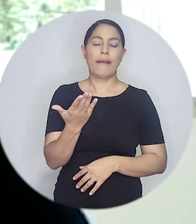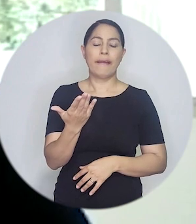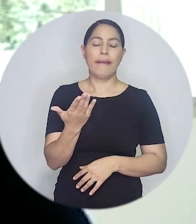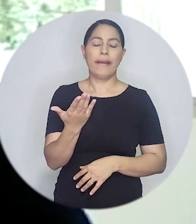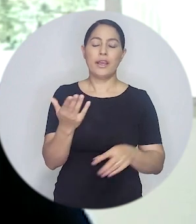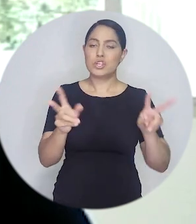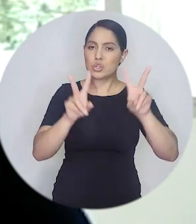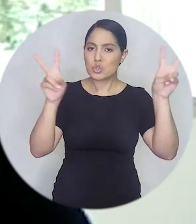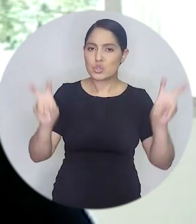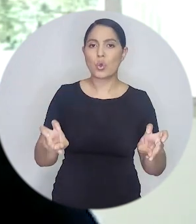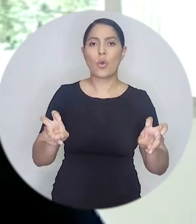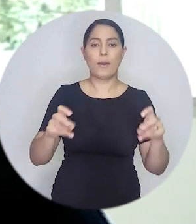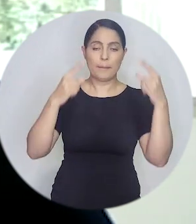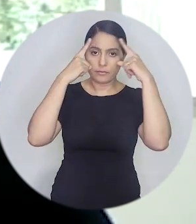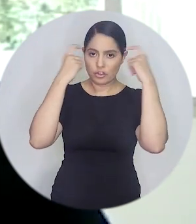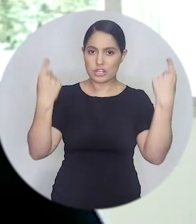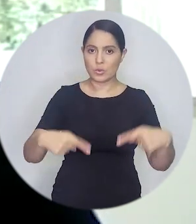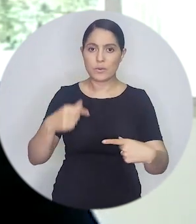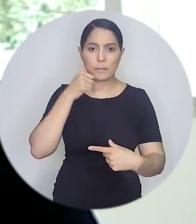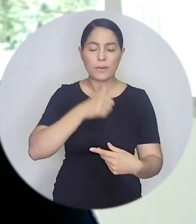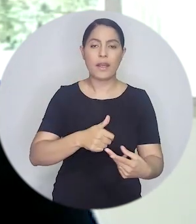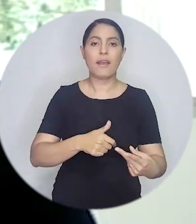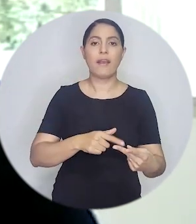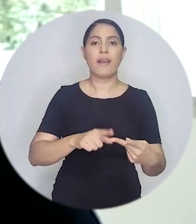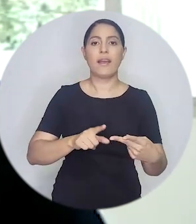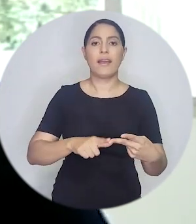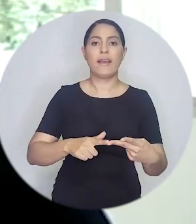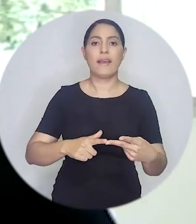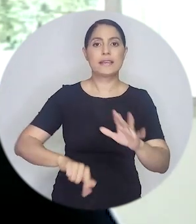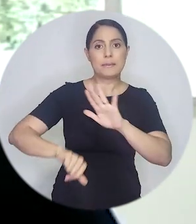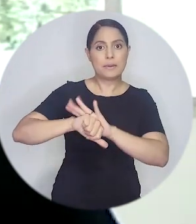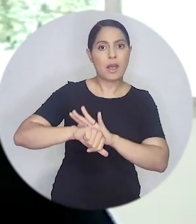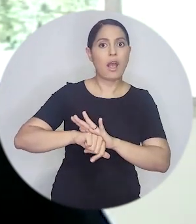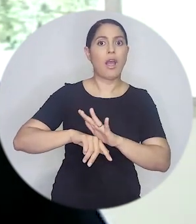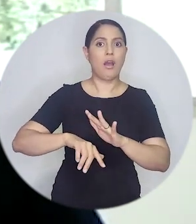audiências que envolviam, por exemplo, questão de violência